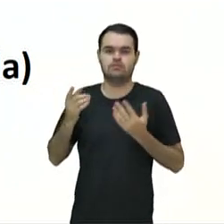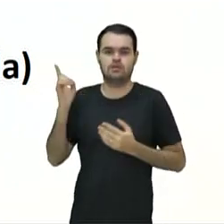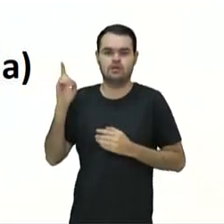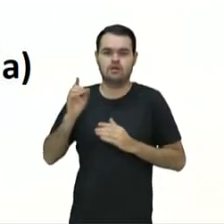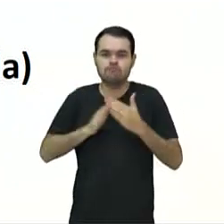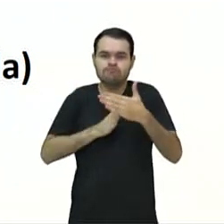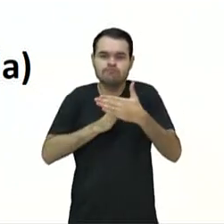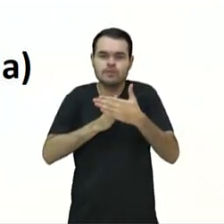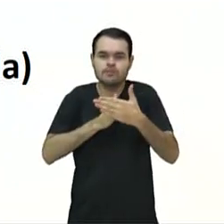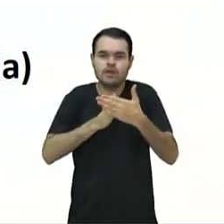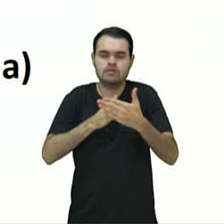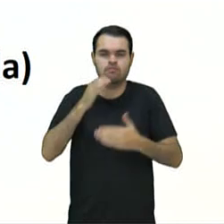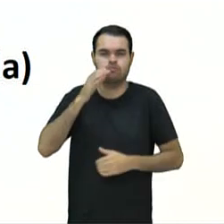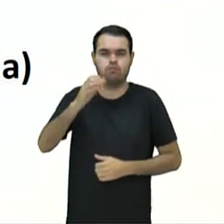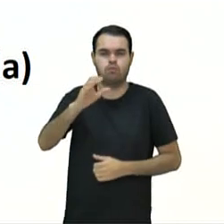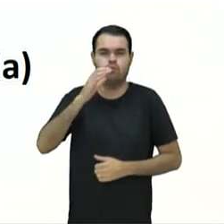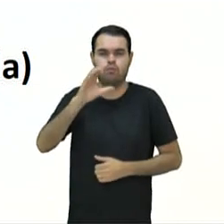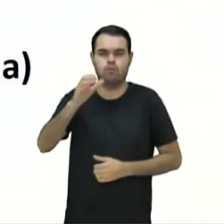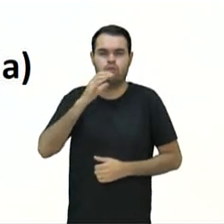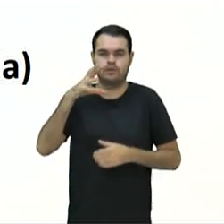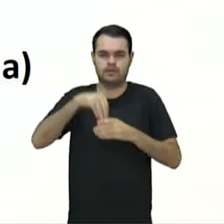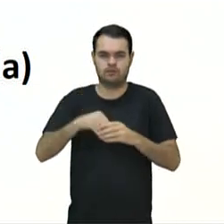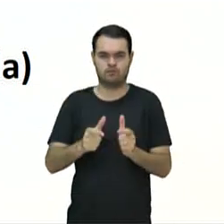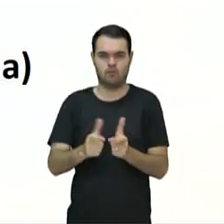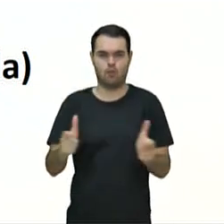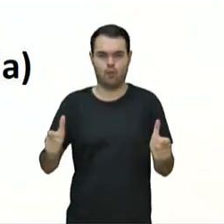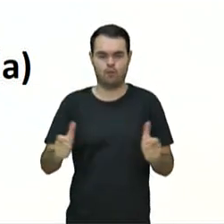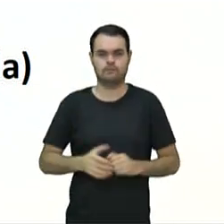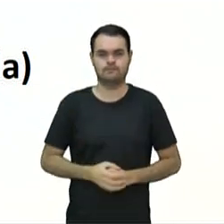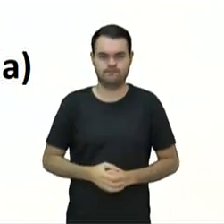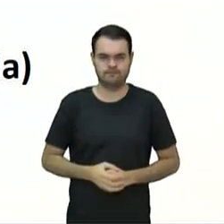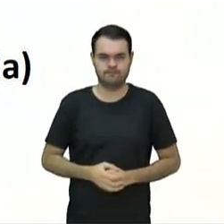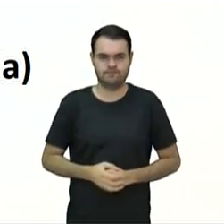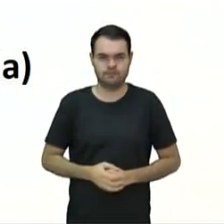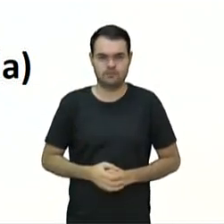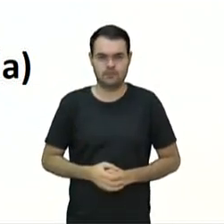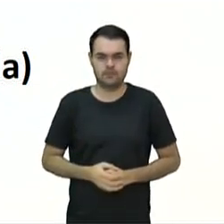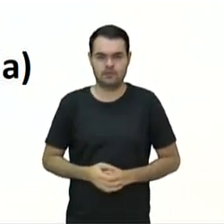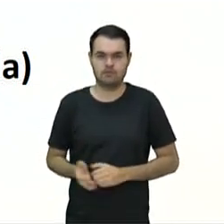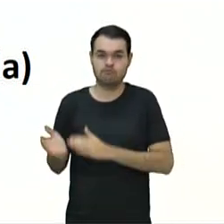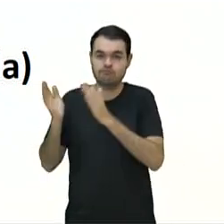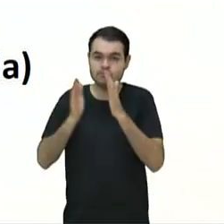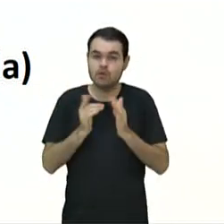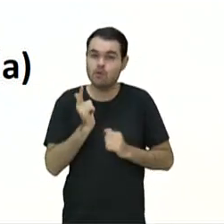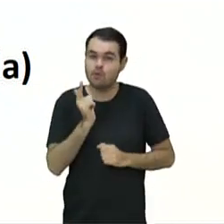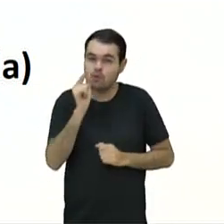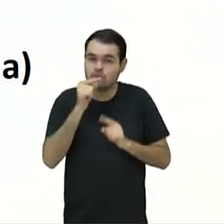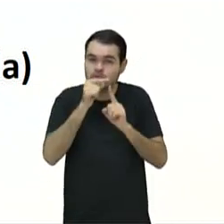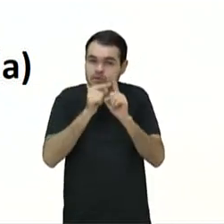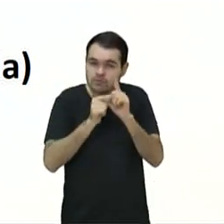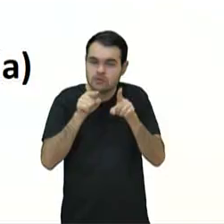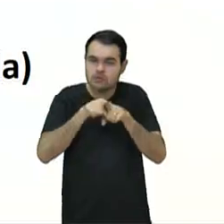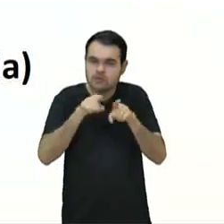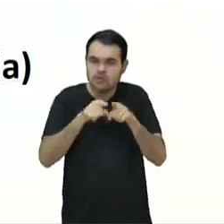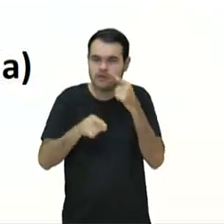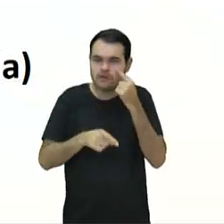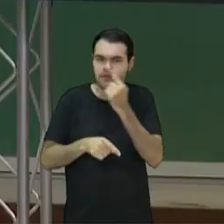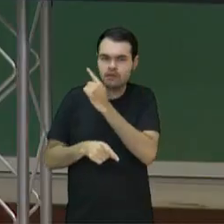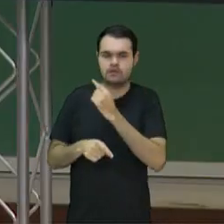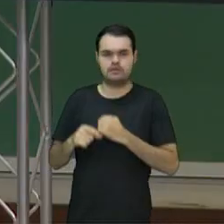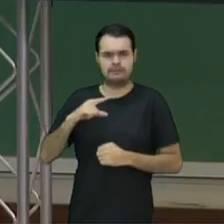limita a passagem da corrente elétrica no circuito. E nós temos aqui um outro tipo de resistor, que ele